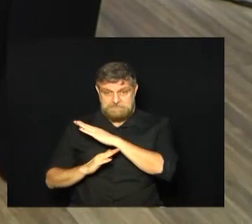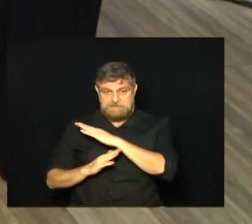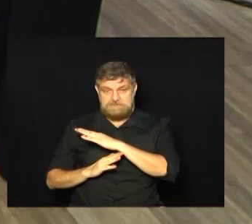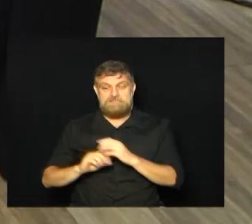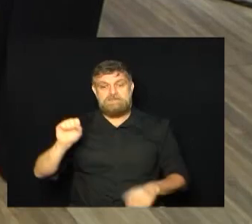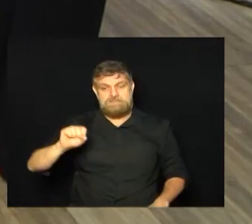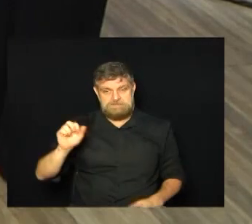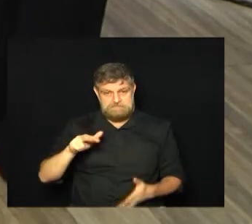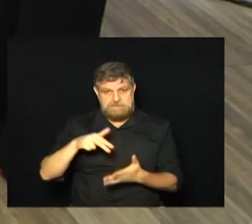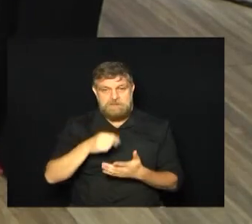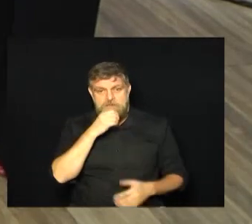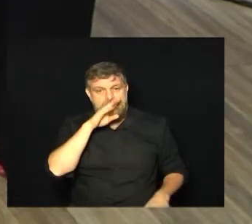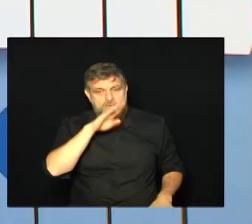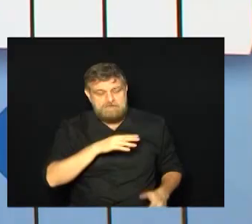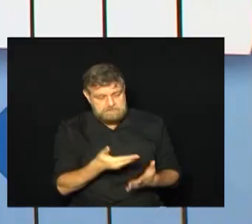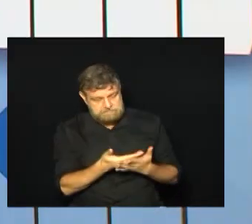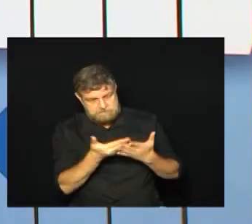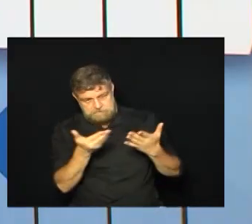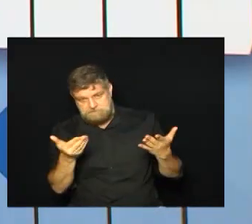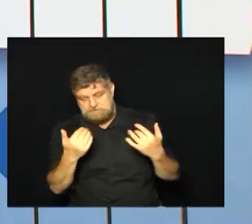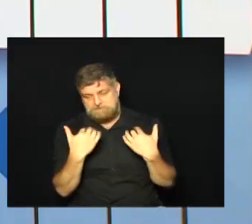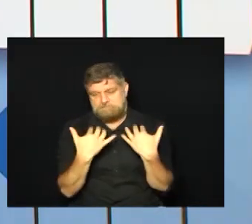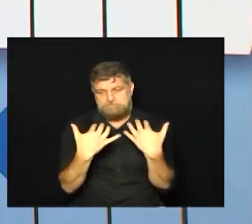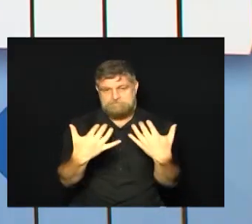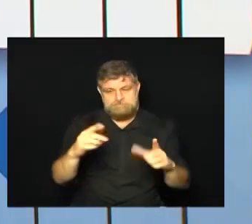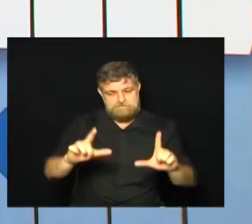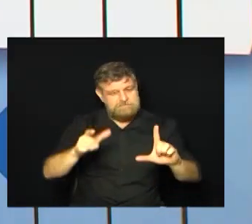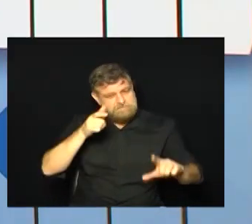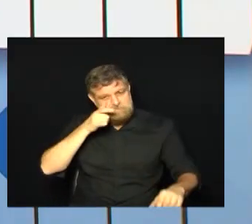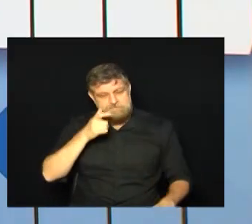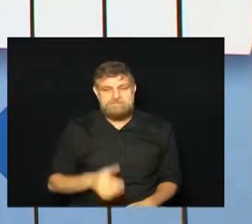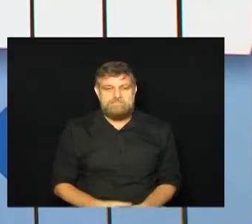Volto amanhã. Uma boa tarde para você e boa tarde para você aí de casa também.